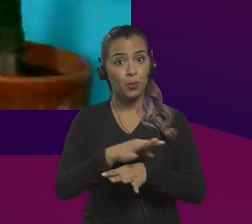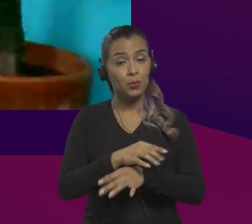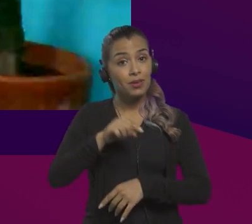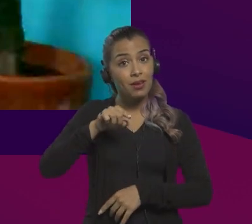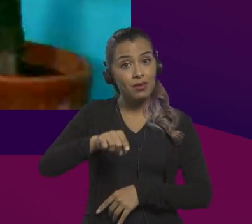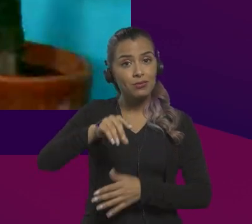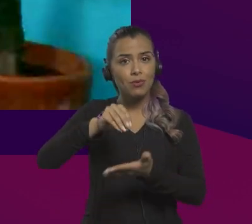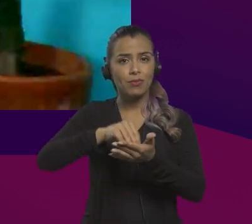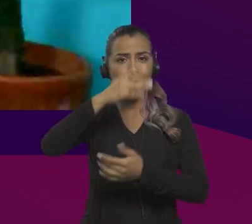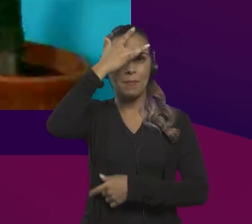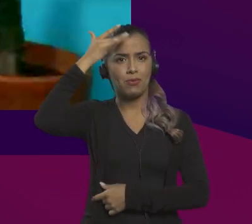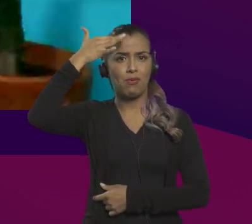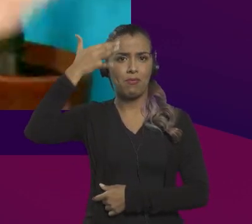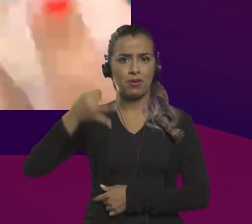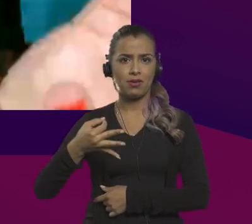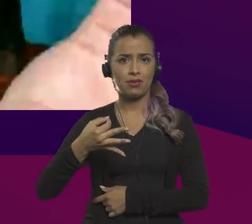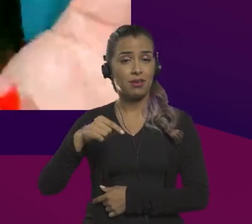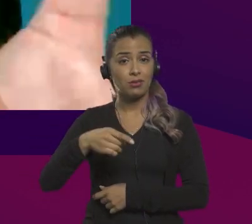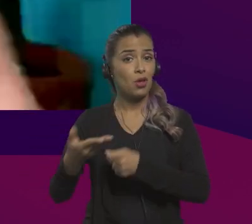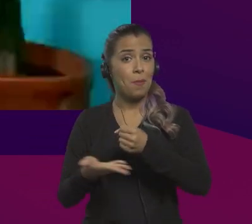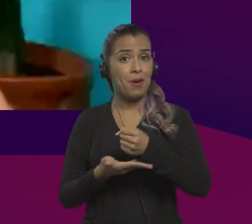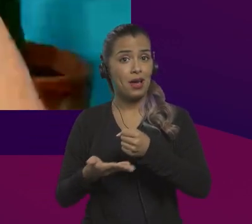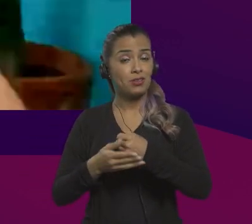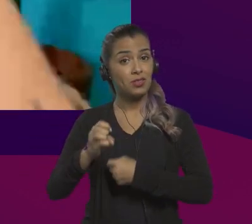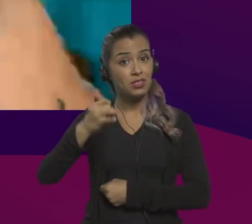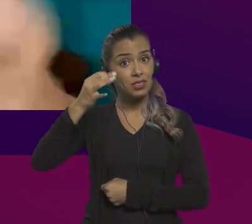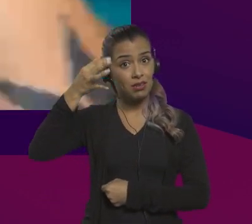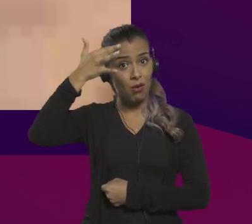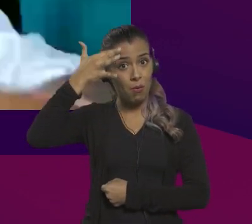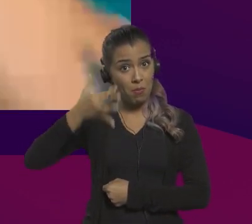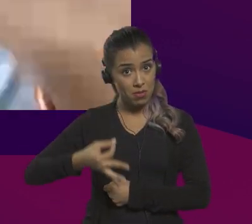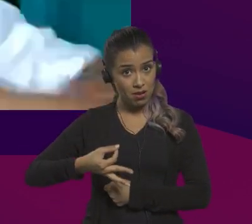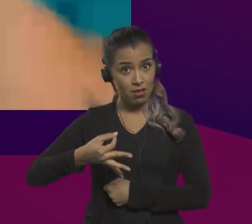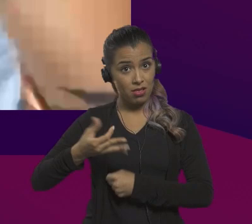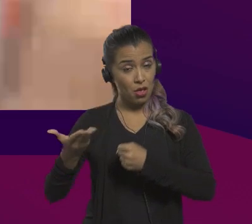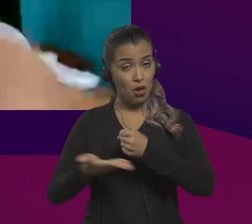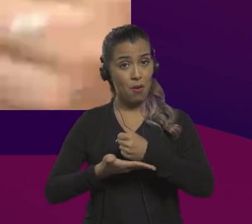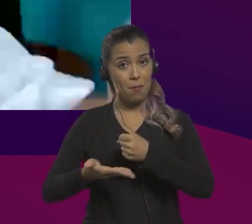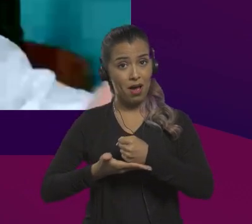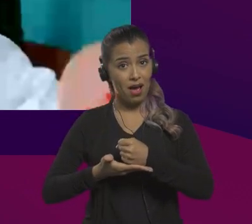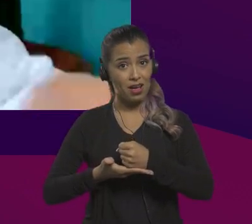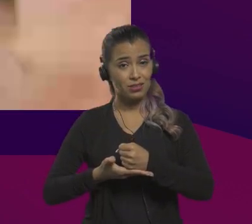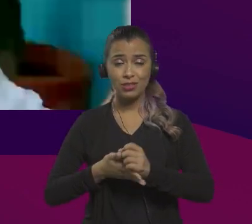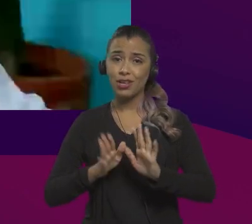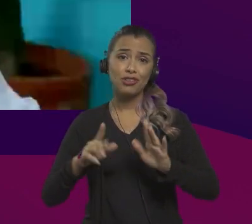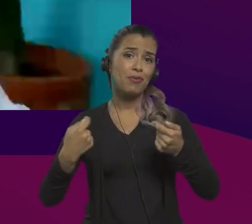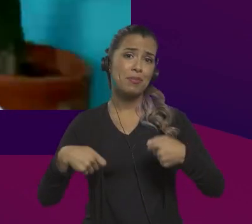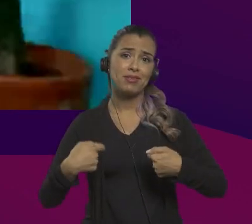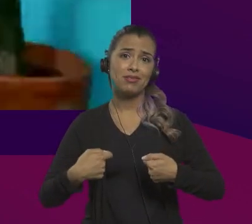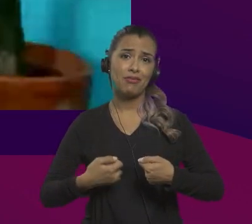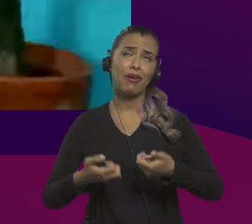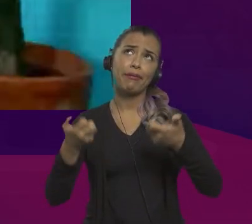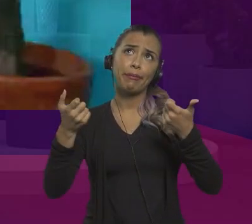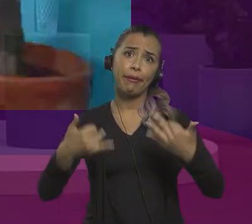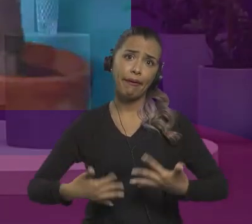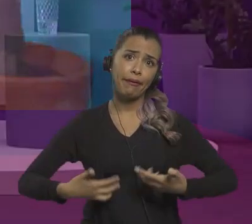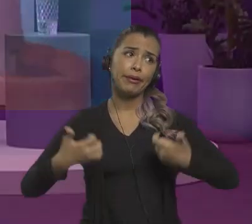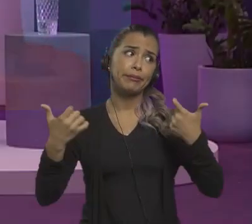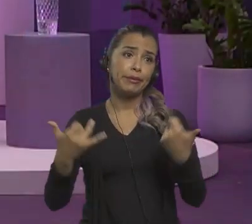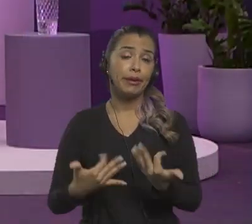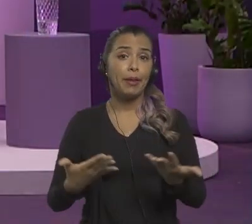o básico. Porque se entenderem o básico, talvez a gente não precise ficar todos os dias falando sobre isso, né? Mas ainda não é a